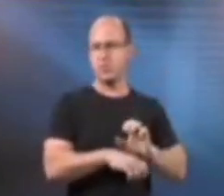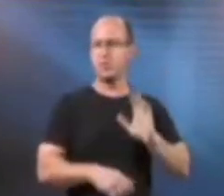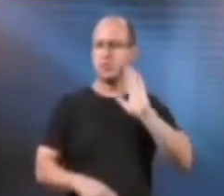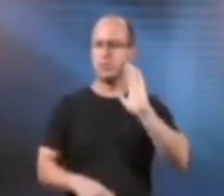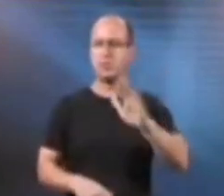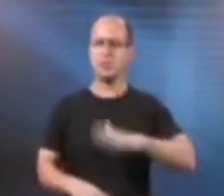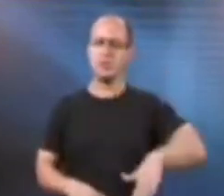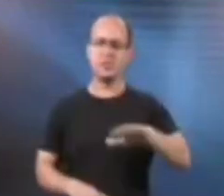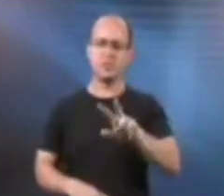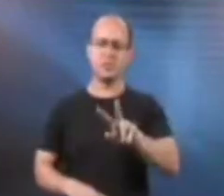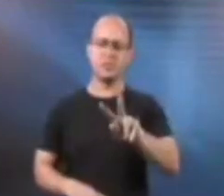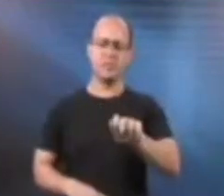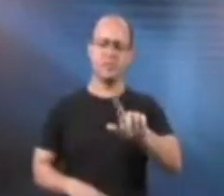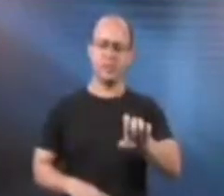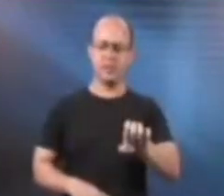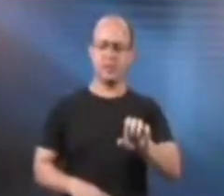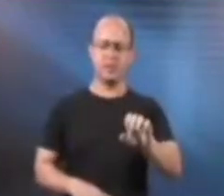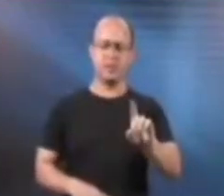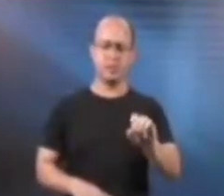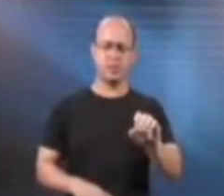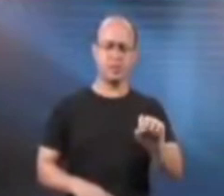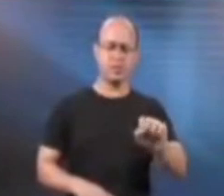do Açu. Como todos nós sabemos,